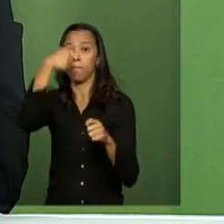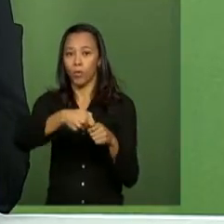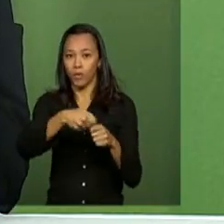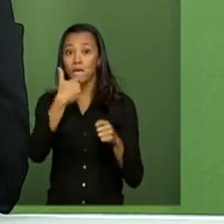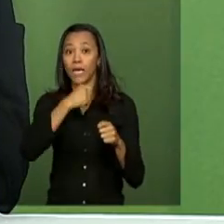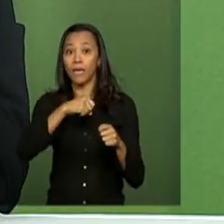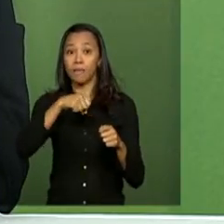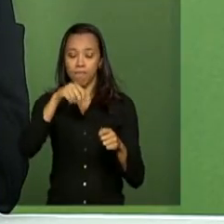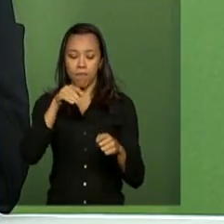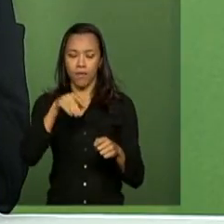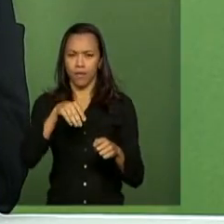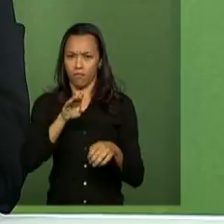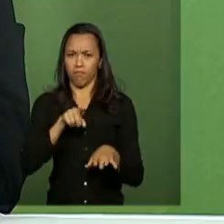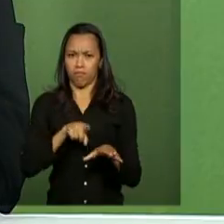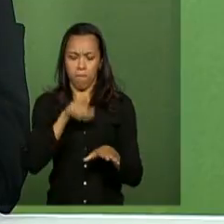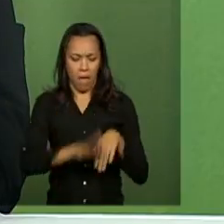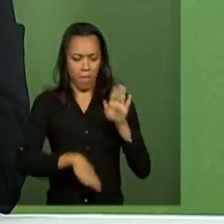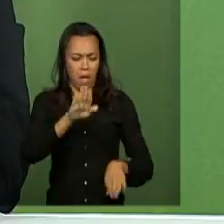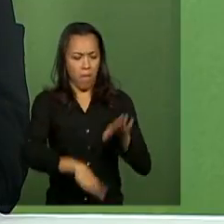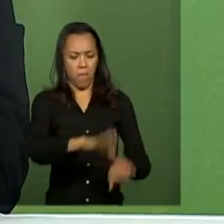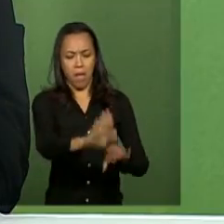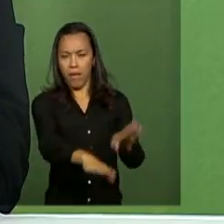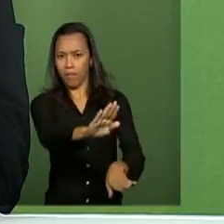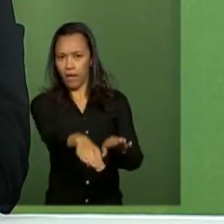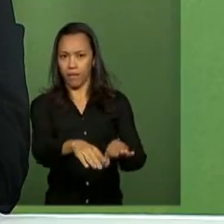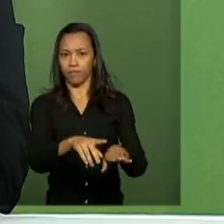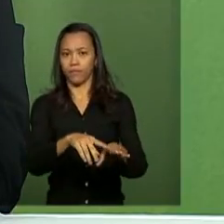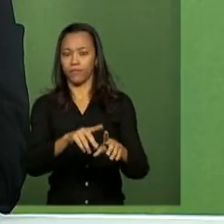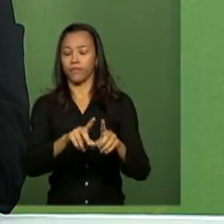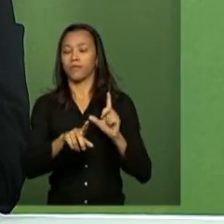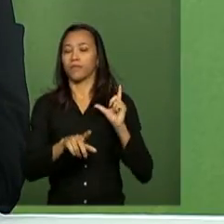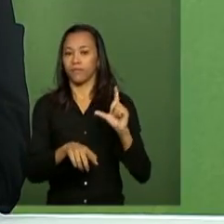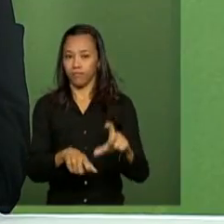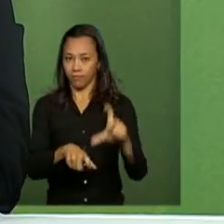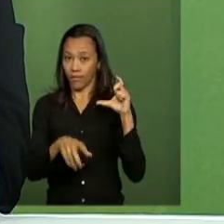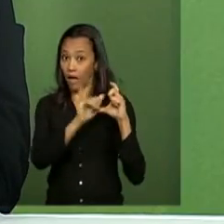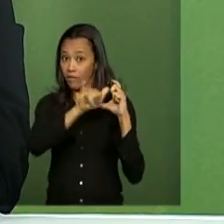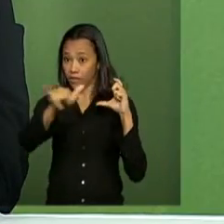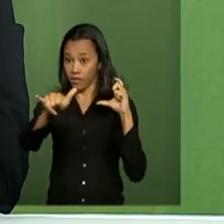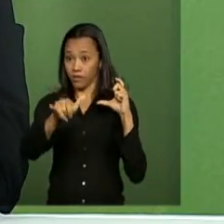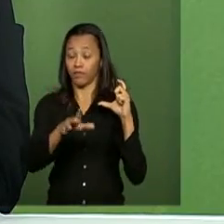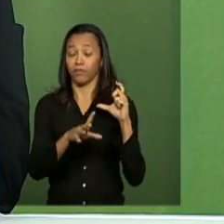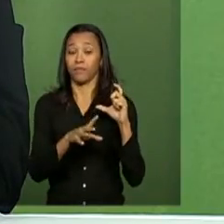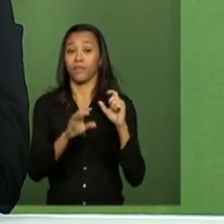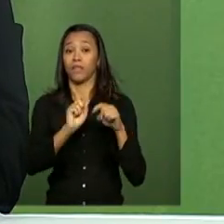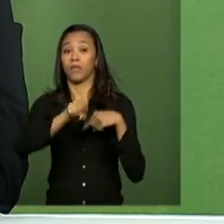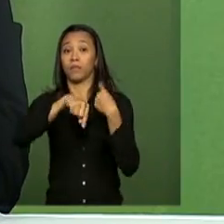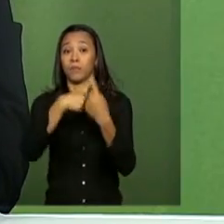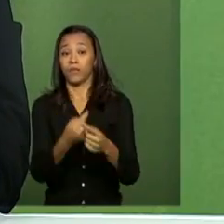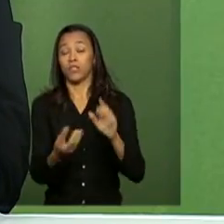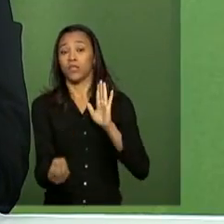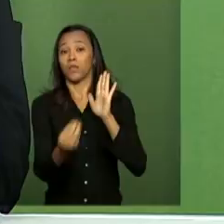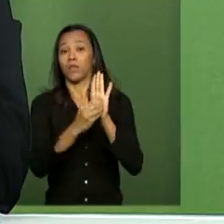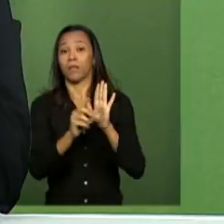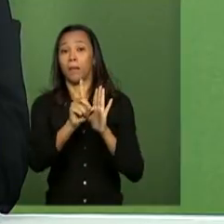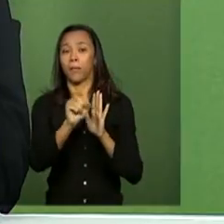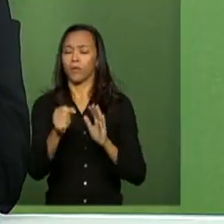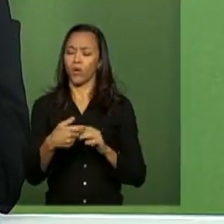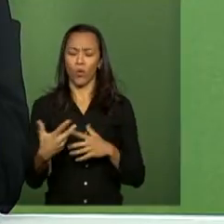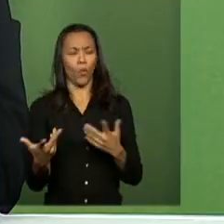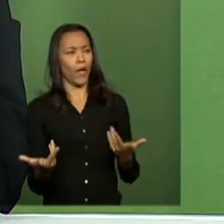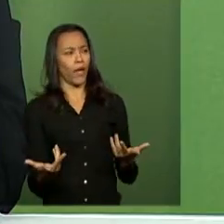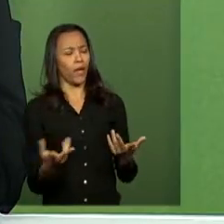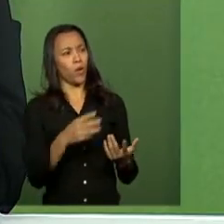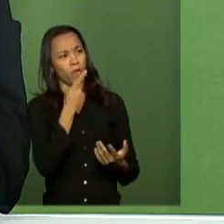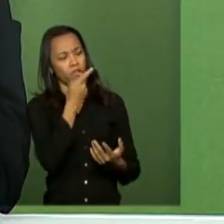de um ano sujeito passa lá a multa tinha sido remarcada para 1.000 dinheiros ele chegou por carro como é que